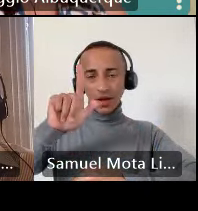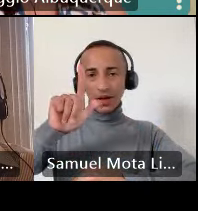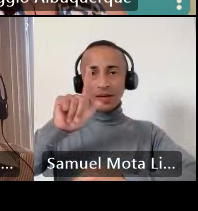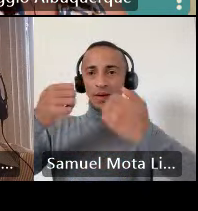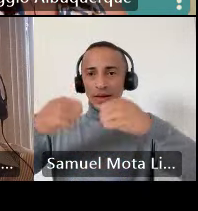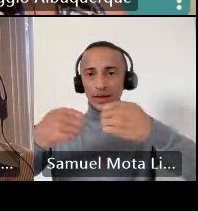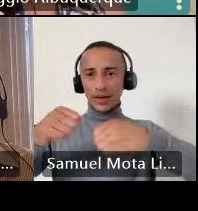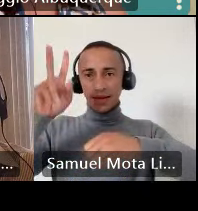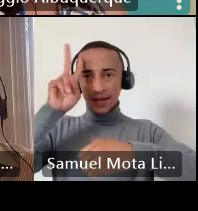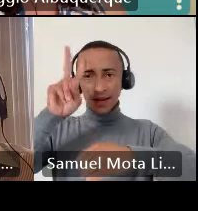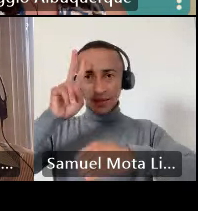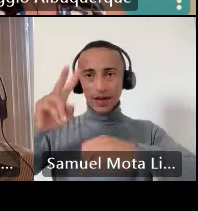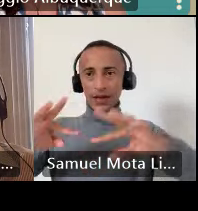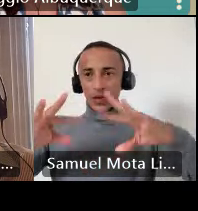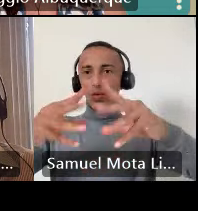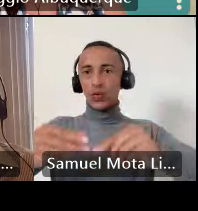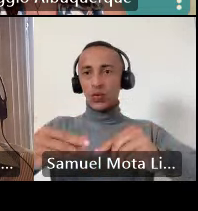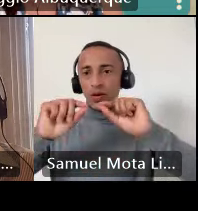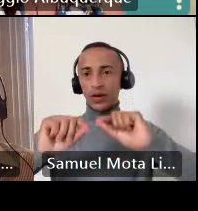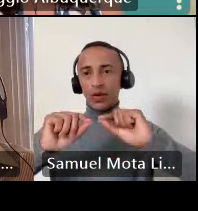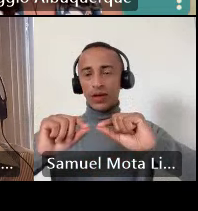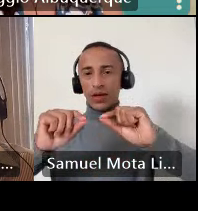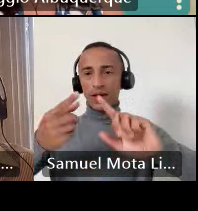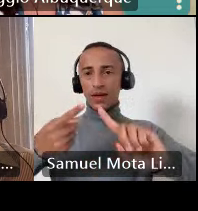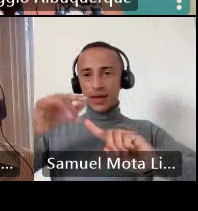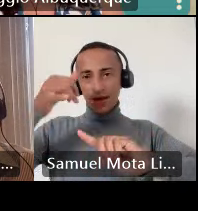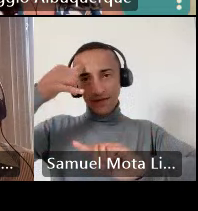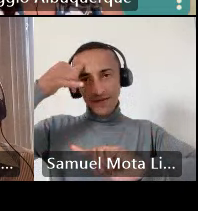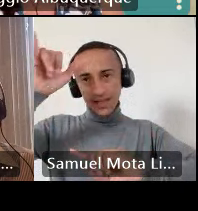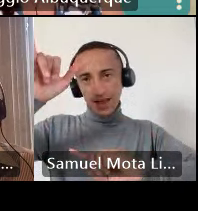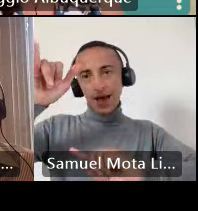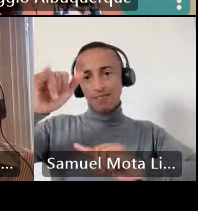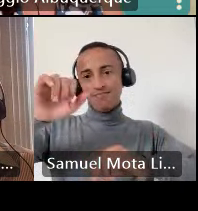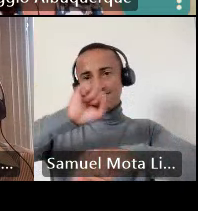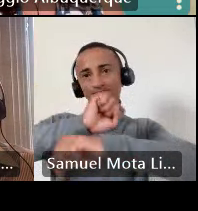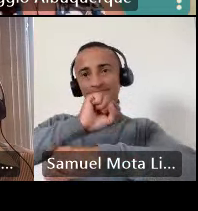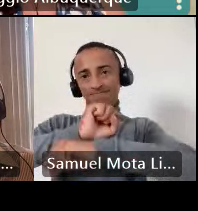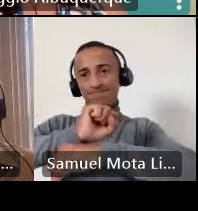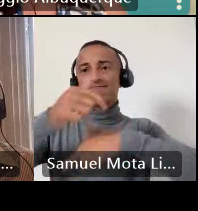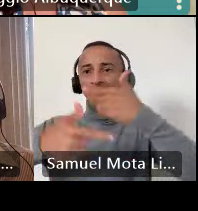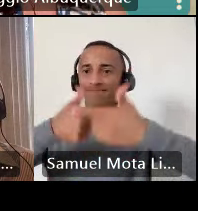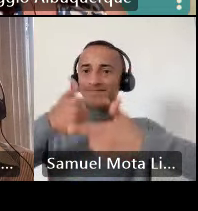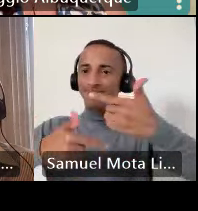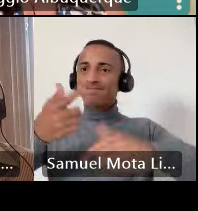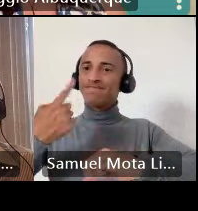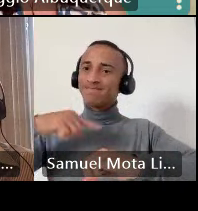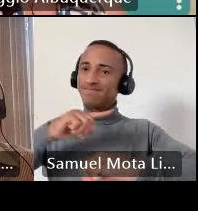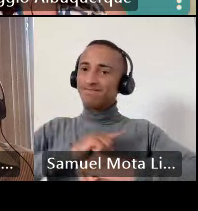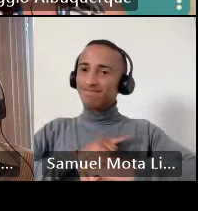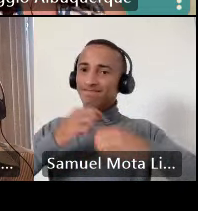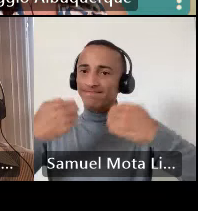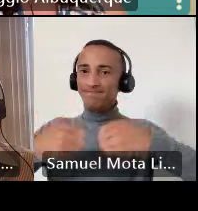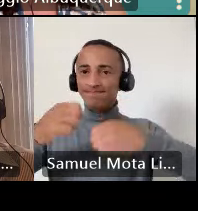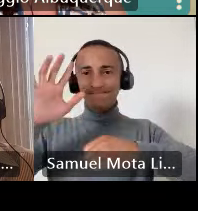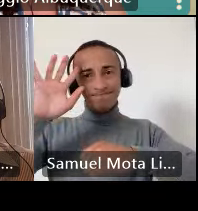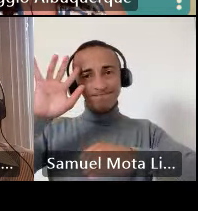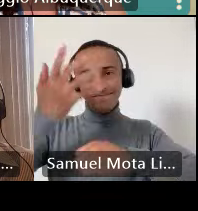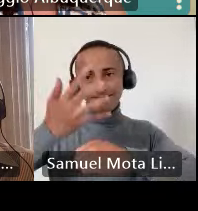tudo isso é para evitar a paralisia né que a gente precisa tomar as decisões afinal de contas a gente